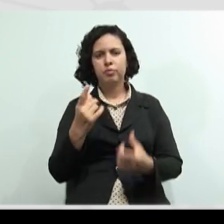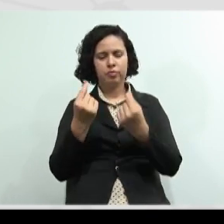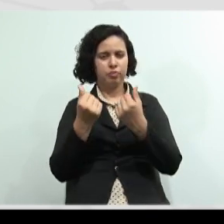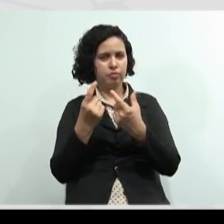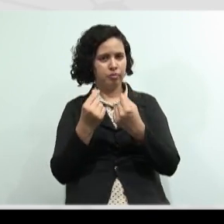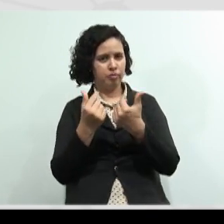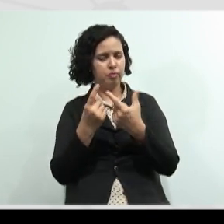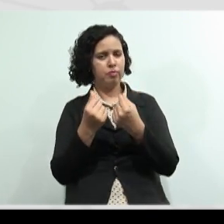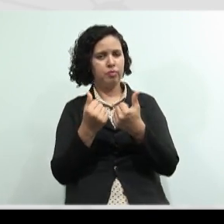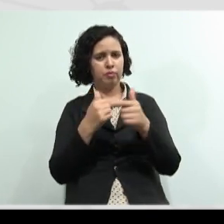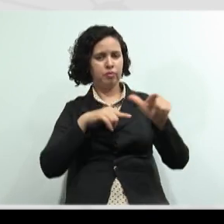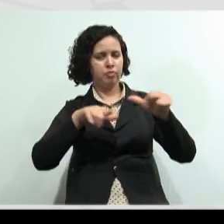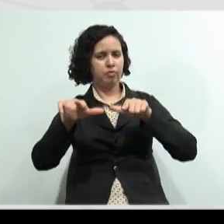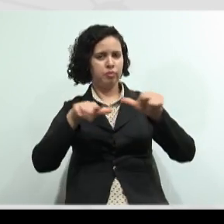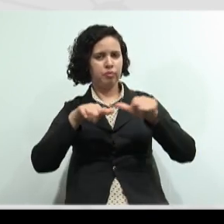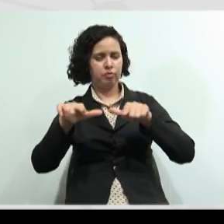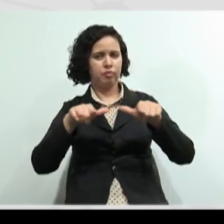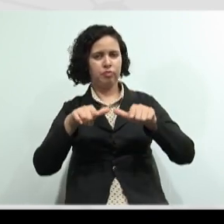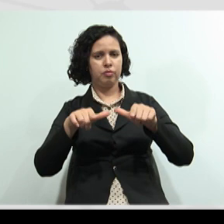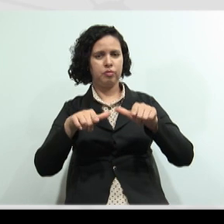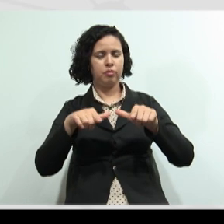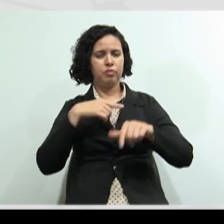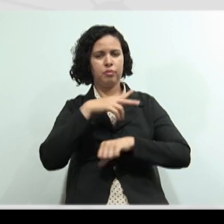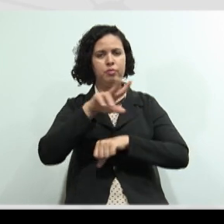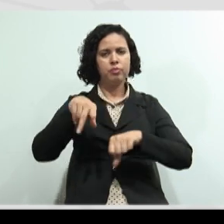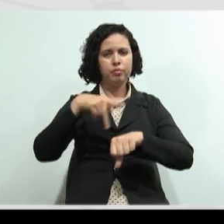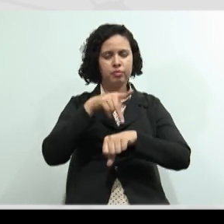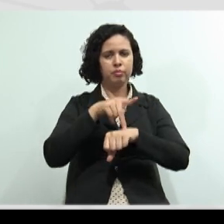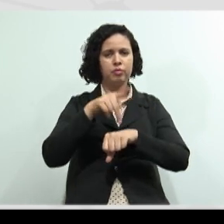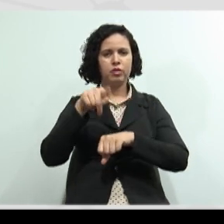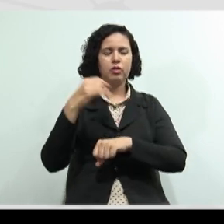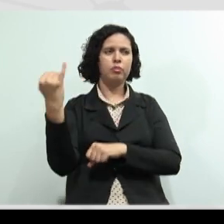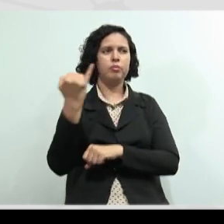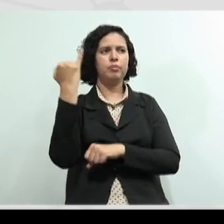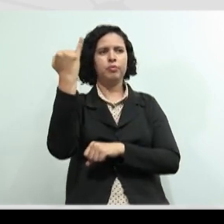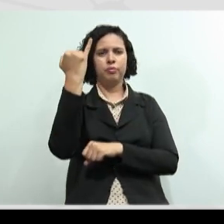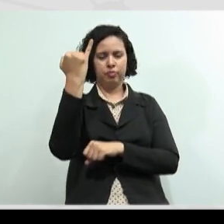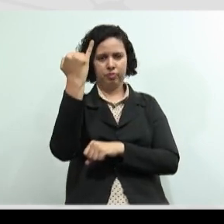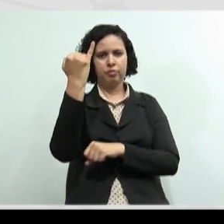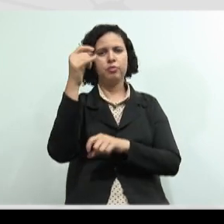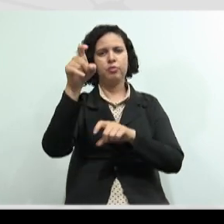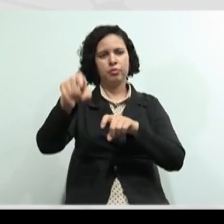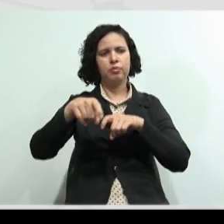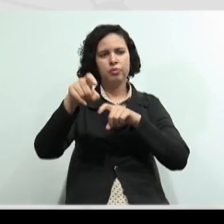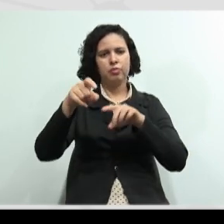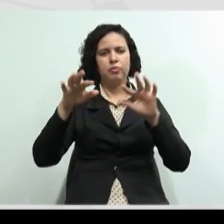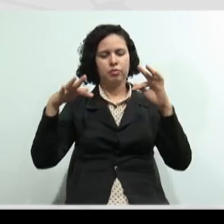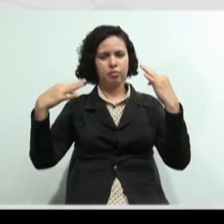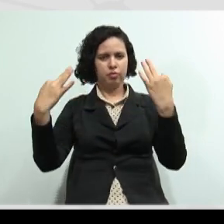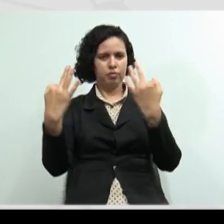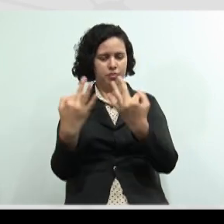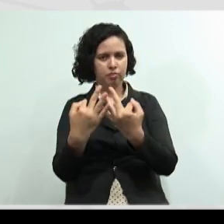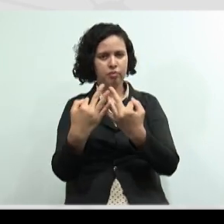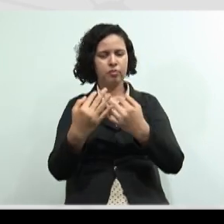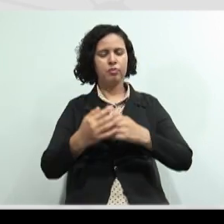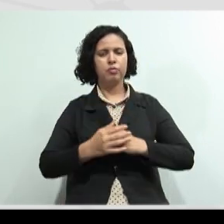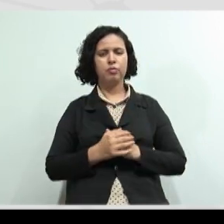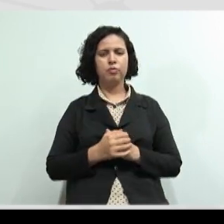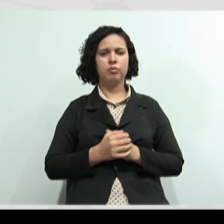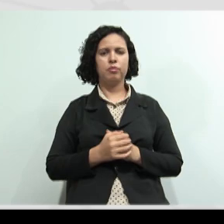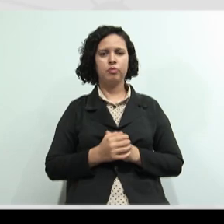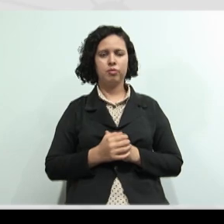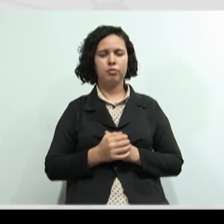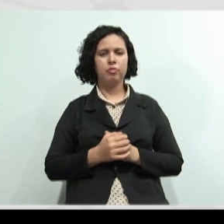ativa do país. Esses são dados para enfatizar a importância da agricultura familiar na economia brasileira. E são